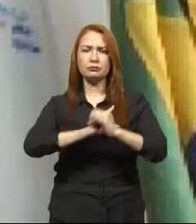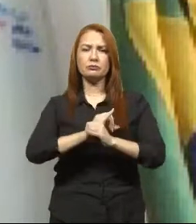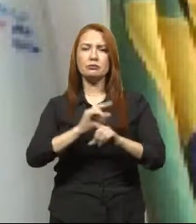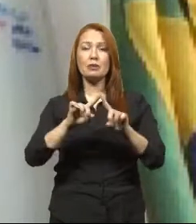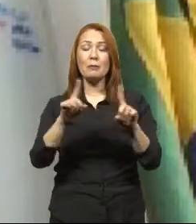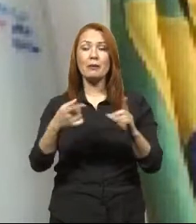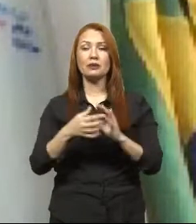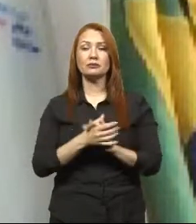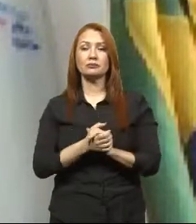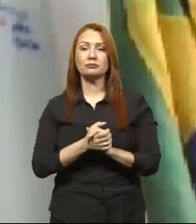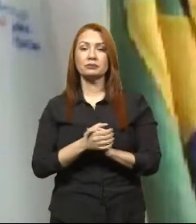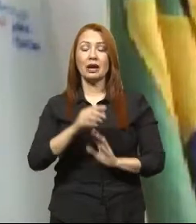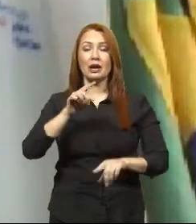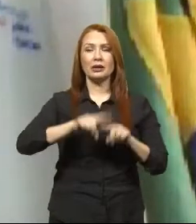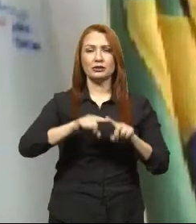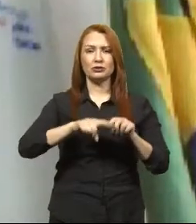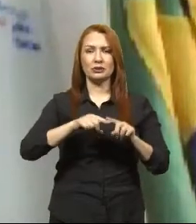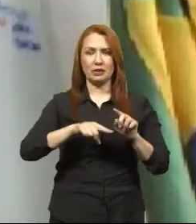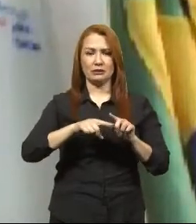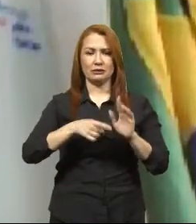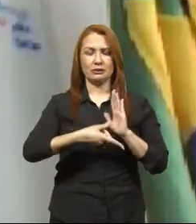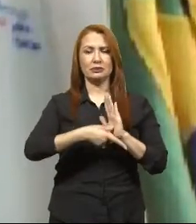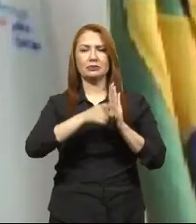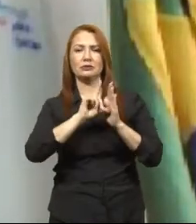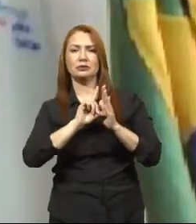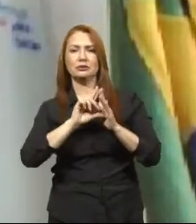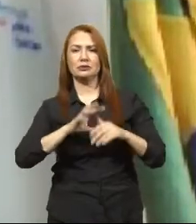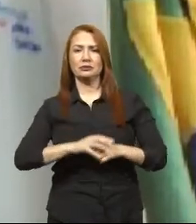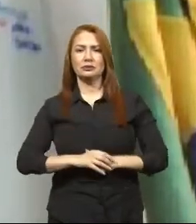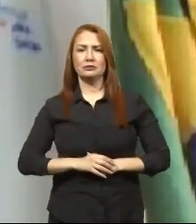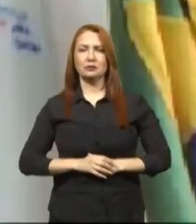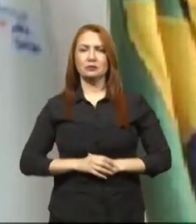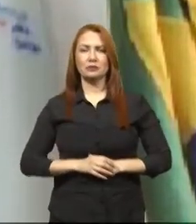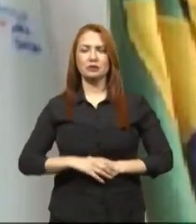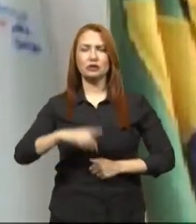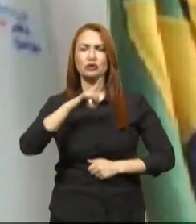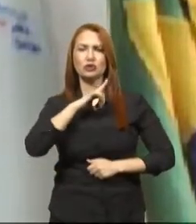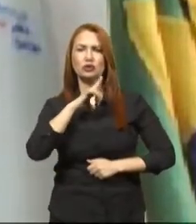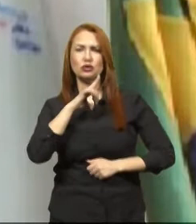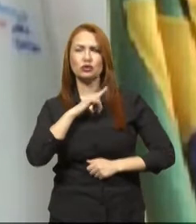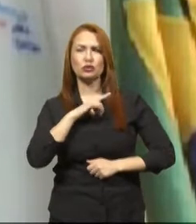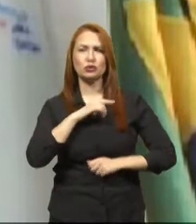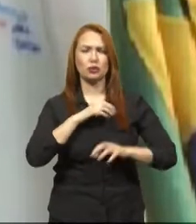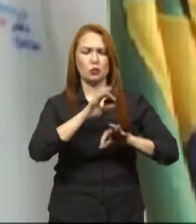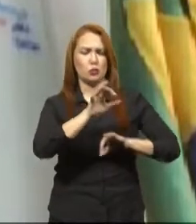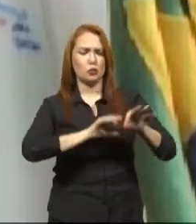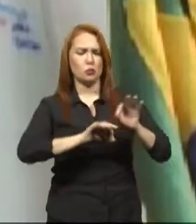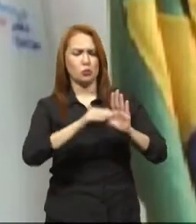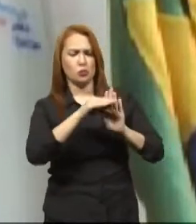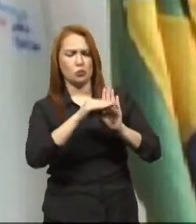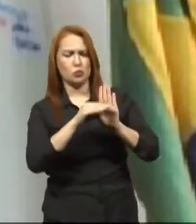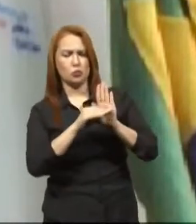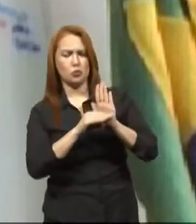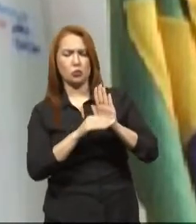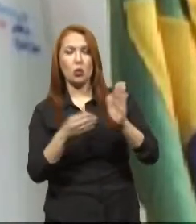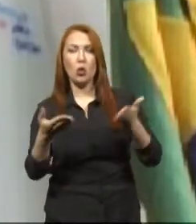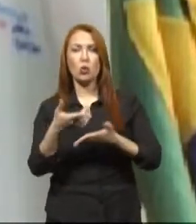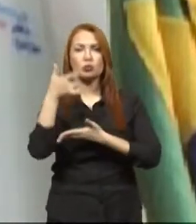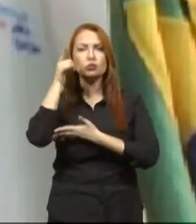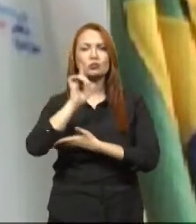Atividades que antes eram muito processuais começam a ser cada vez mais automatizadas.